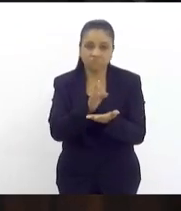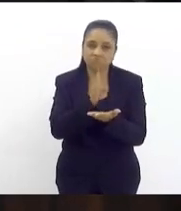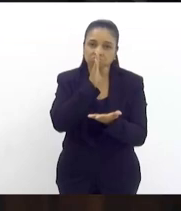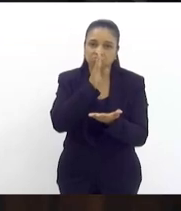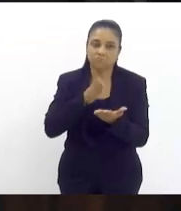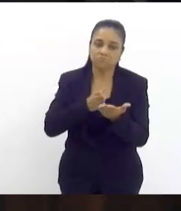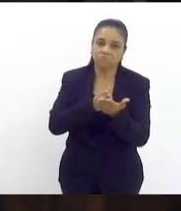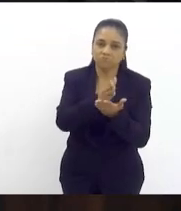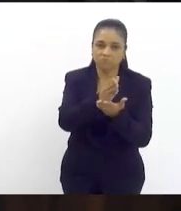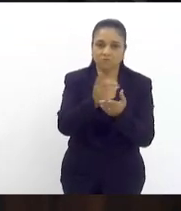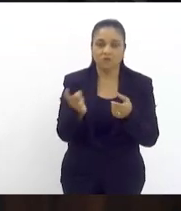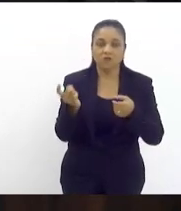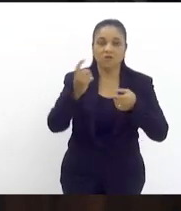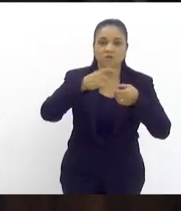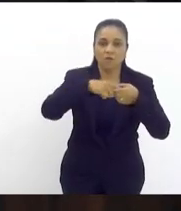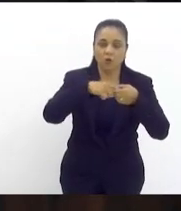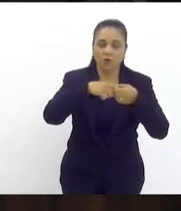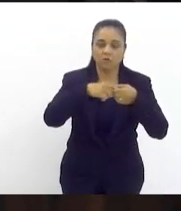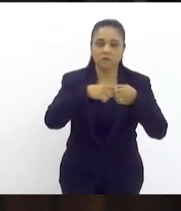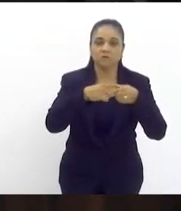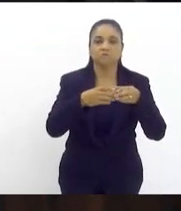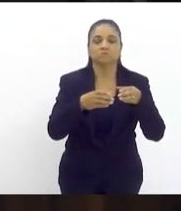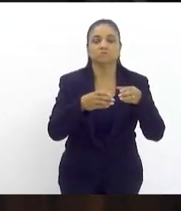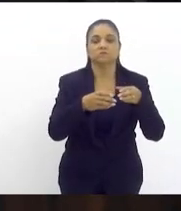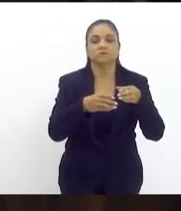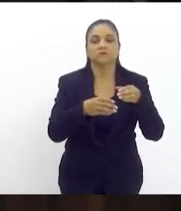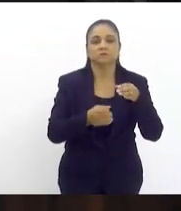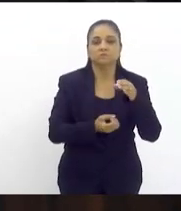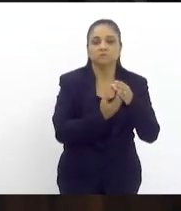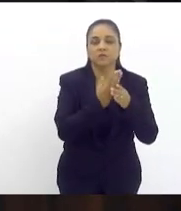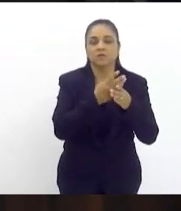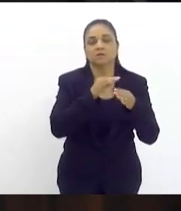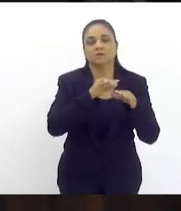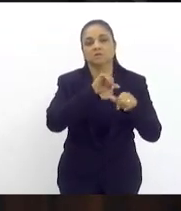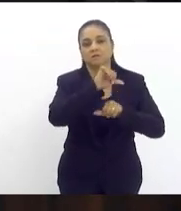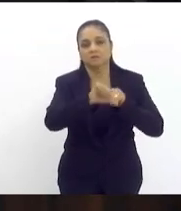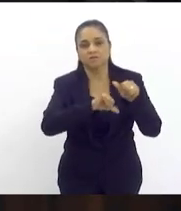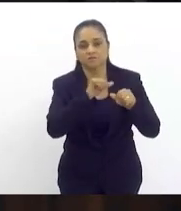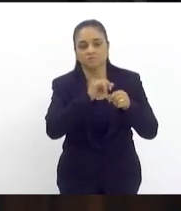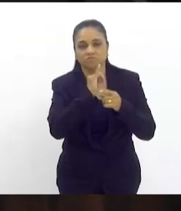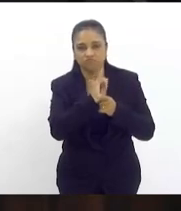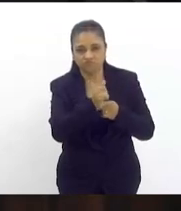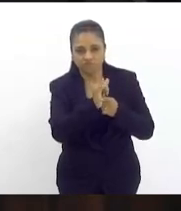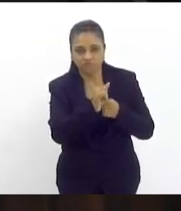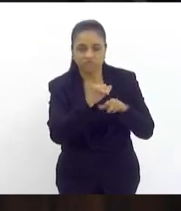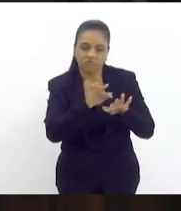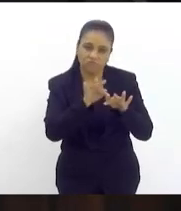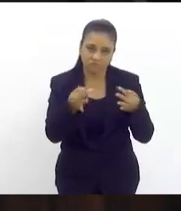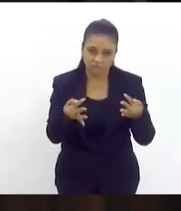Aprovado. O projeto retorna ao autor para transformação em indicação simples. Anuncio.